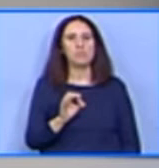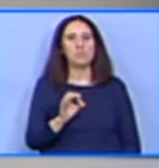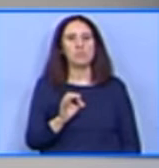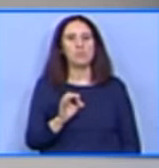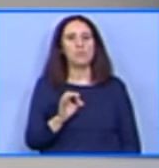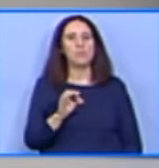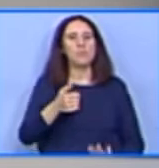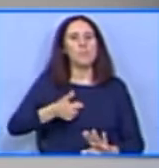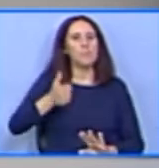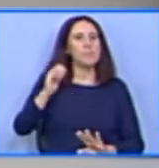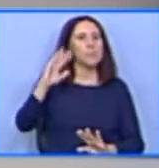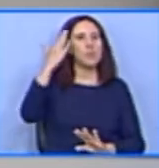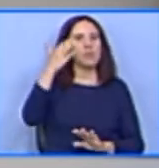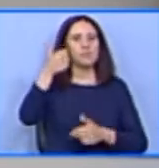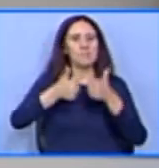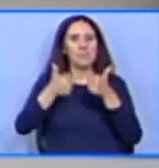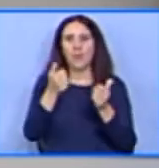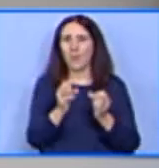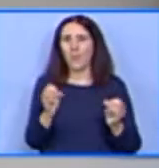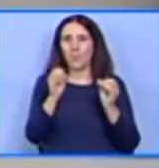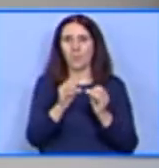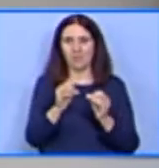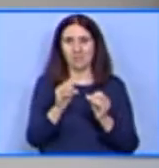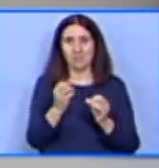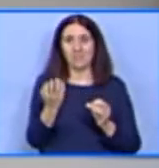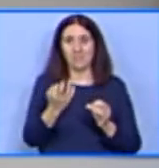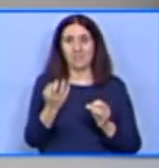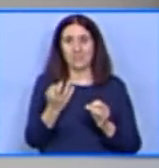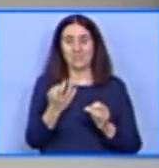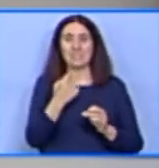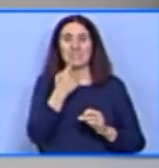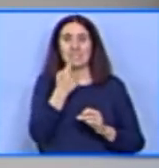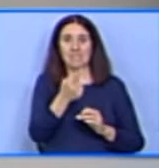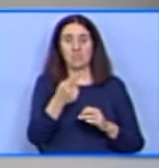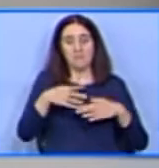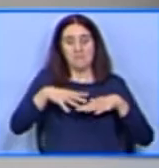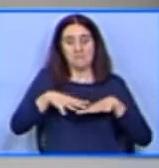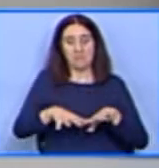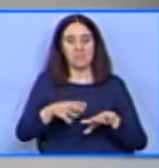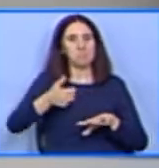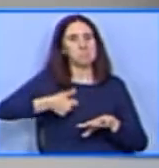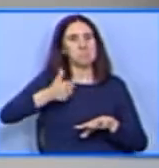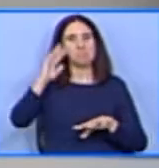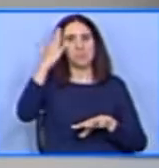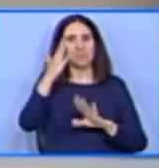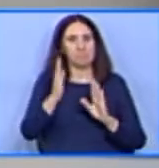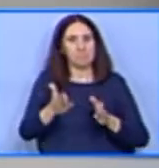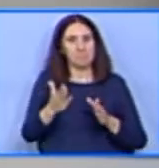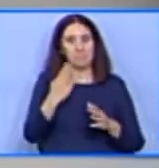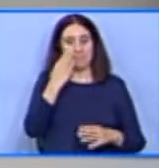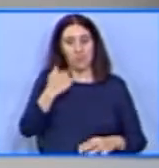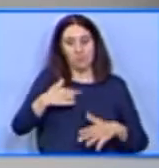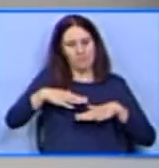tem prioridades, não se definem. Aliás, há quem defenda que as férias é para não ter prioridades. Eu acho que as férias é também para